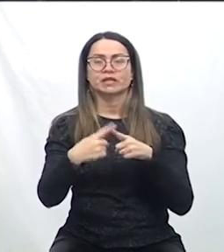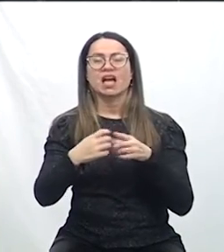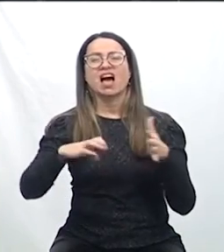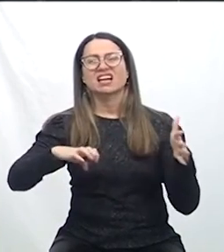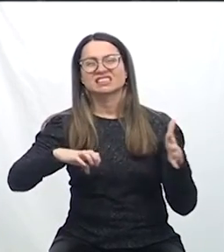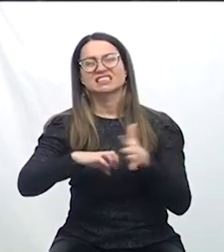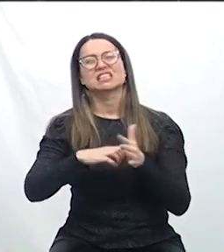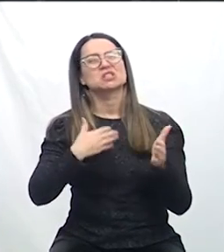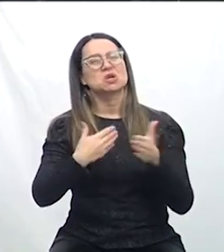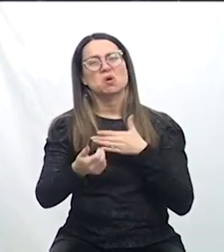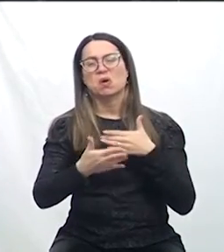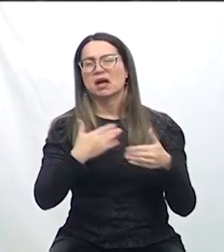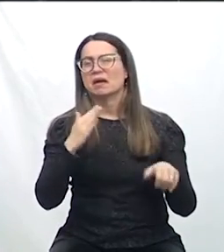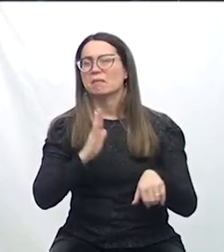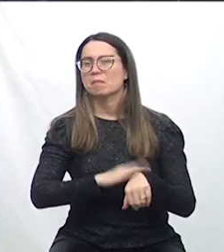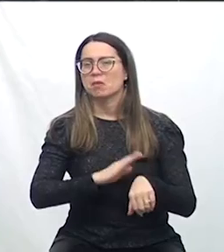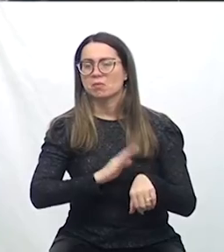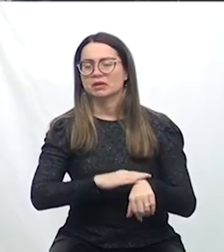a qualquer momento.